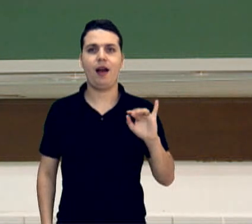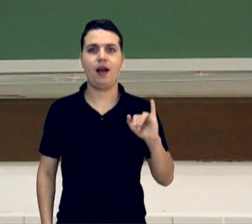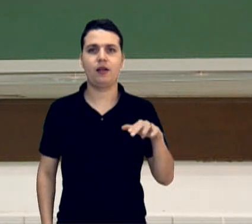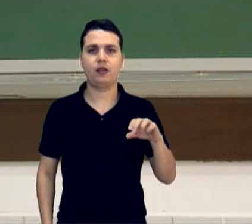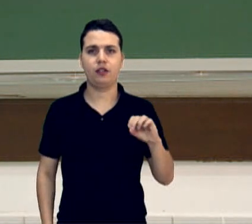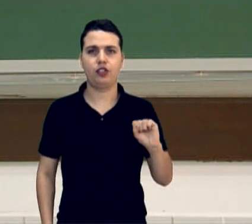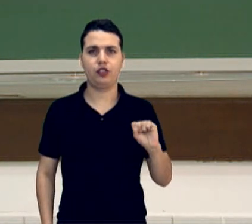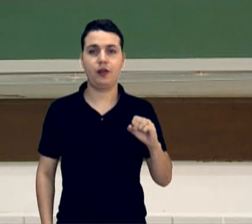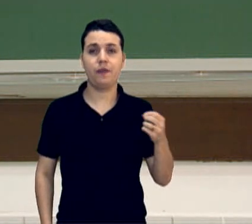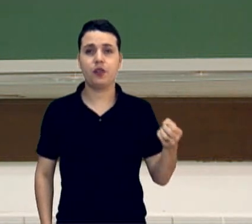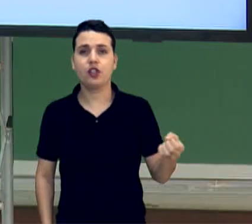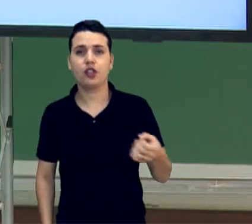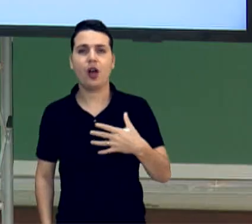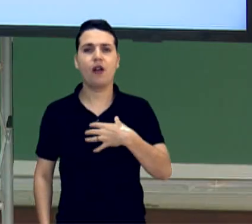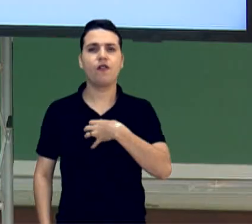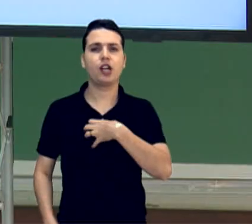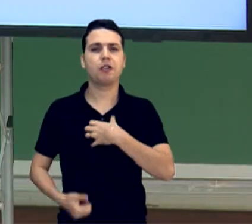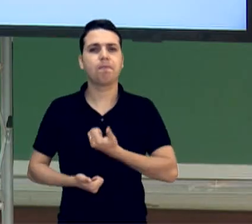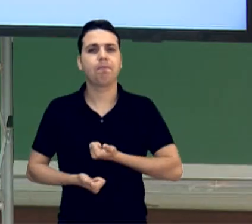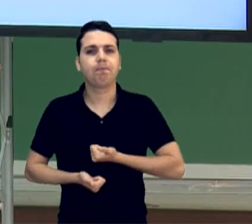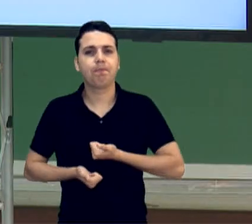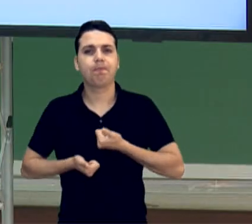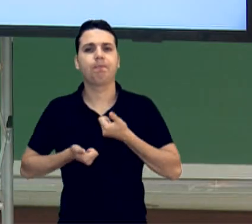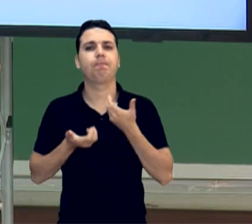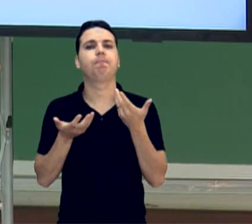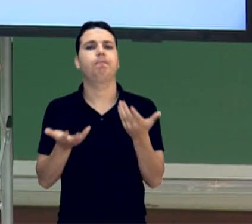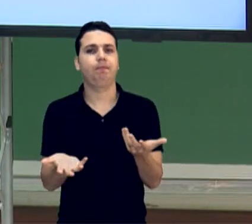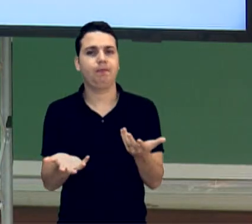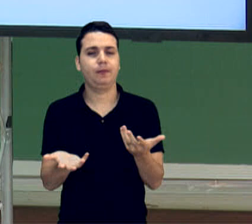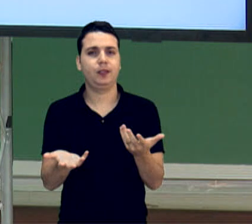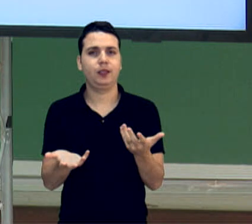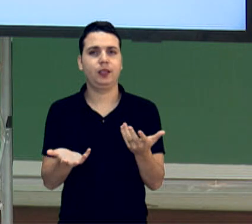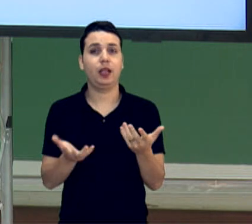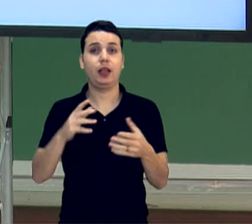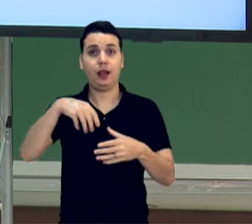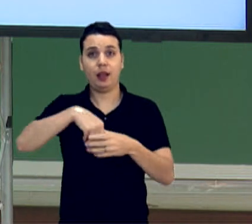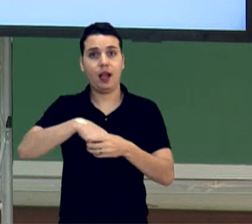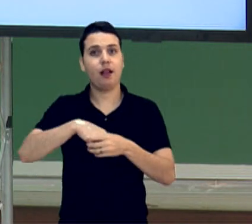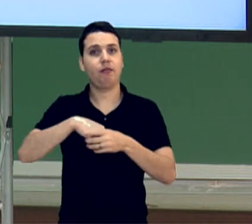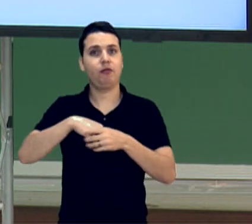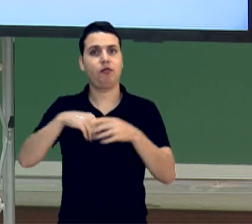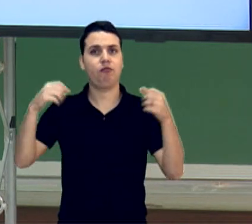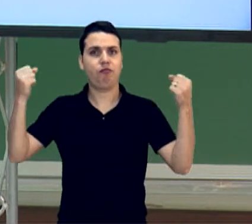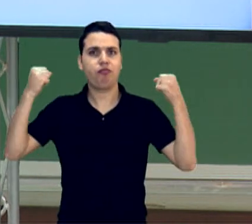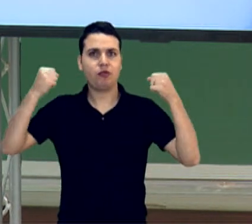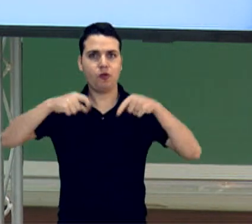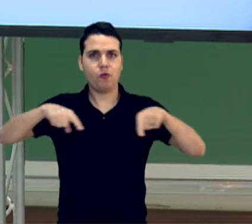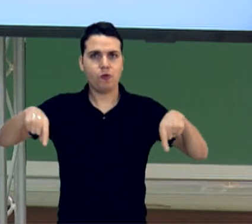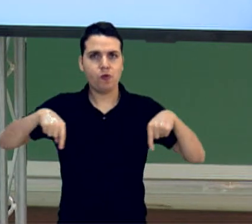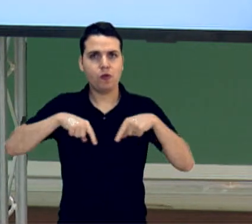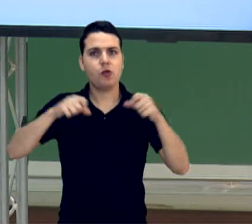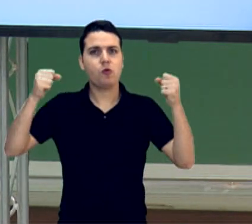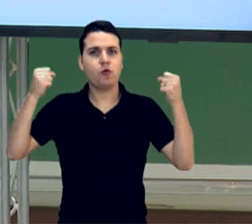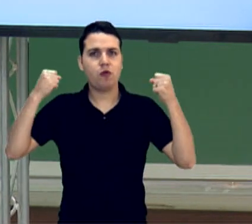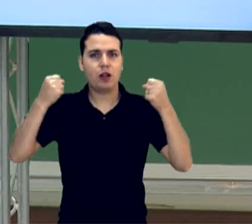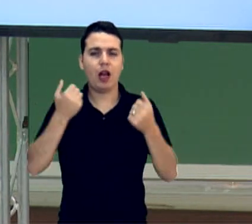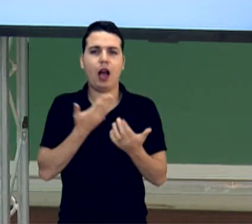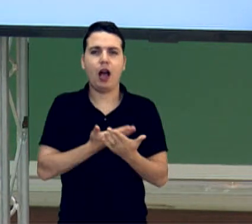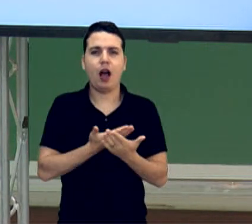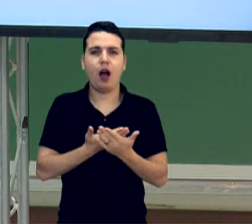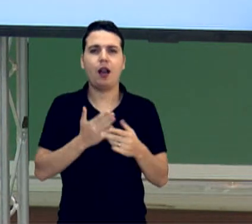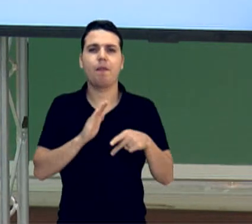nova forma de se expressar que está pegando as academias. E as pessoas gostam da aula